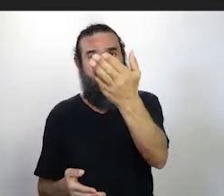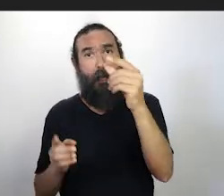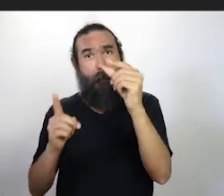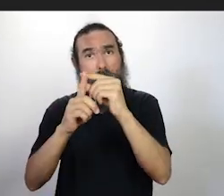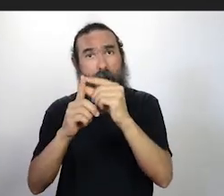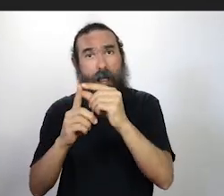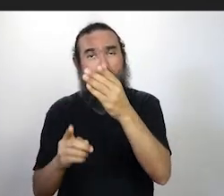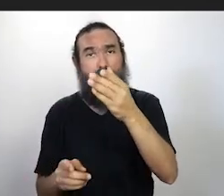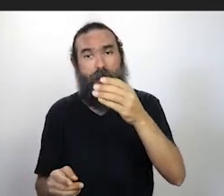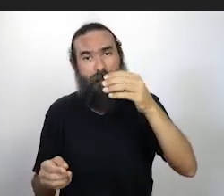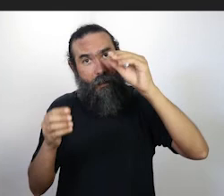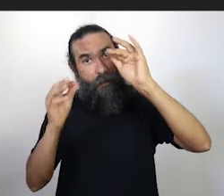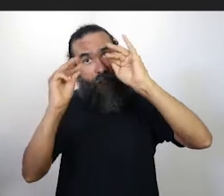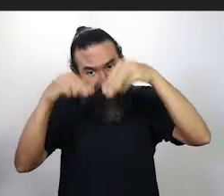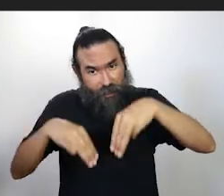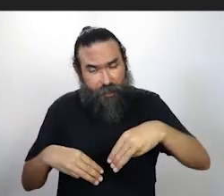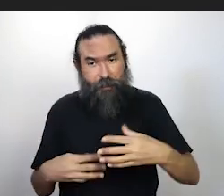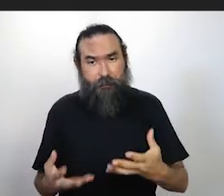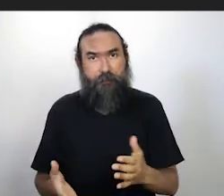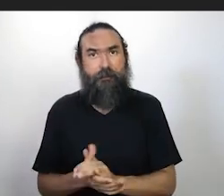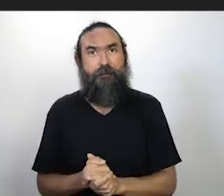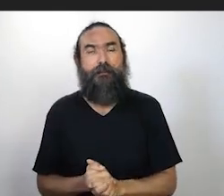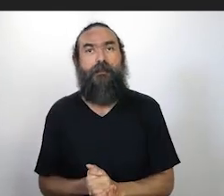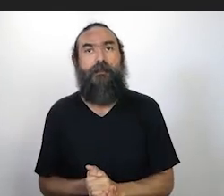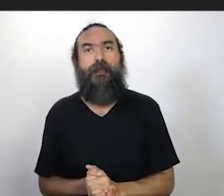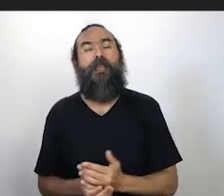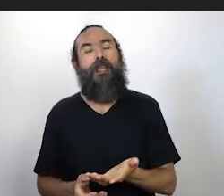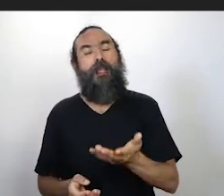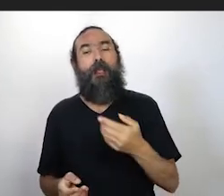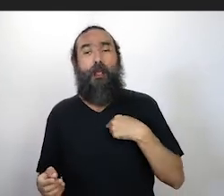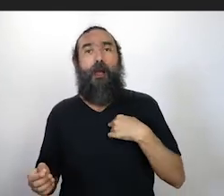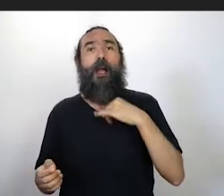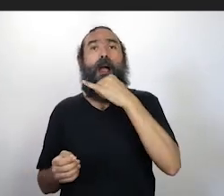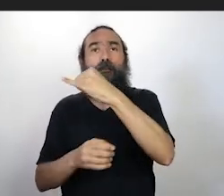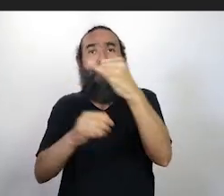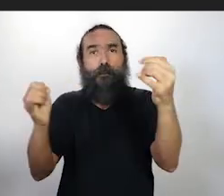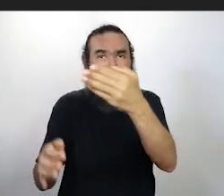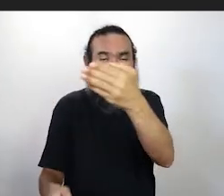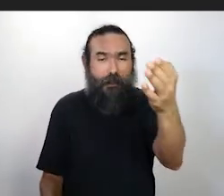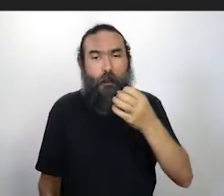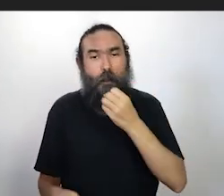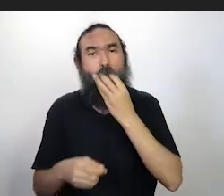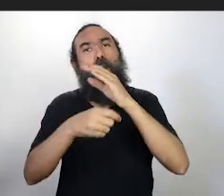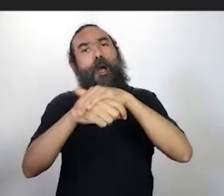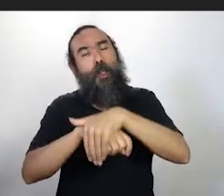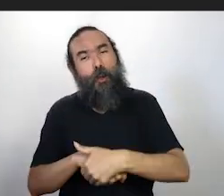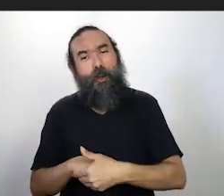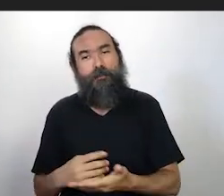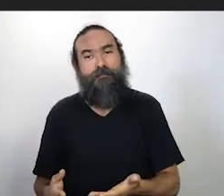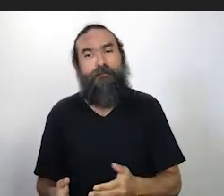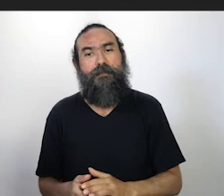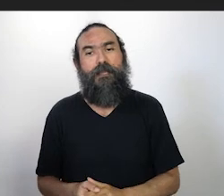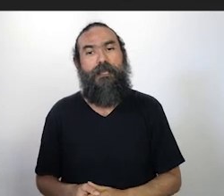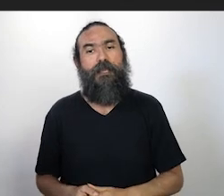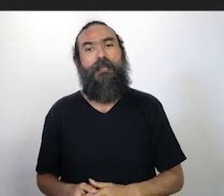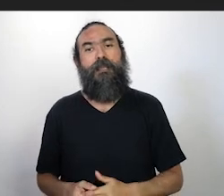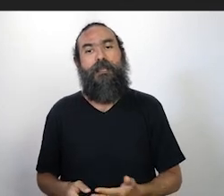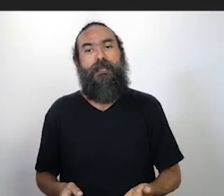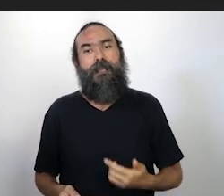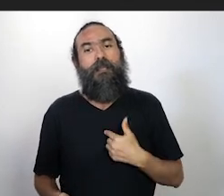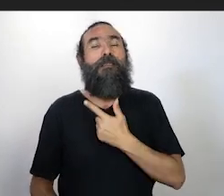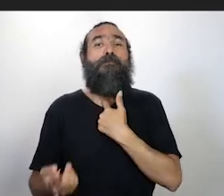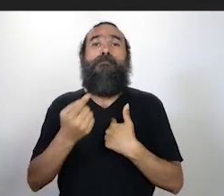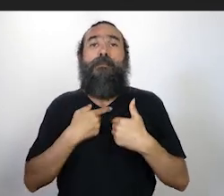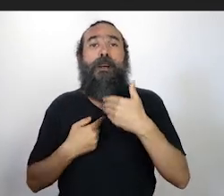gente concluir, só para não deixar ela sem concluir, e aí deixo uma boa noite e espero que